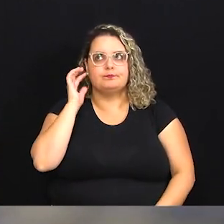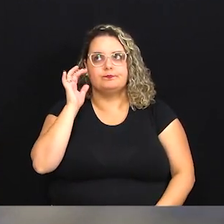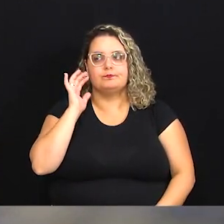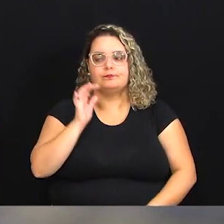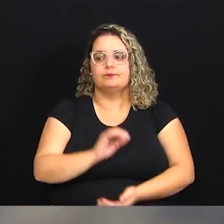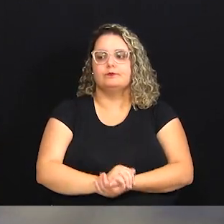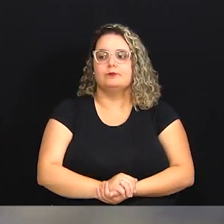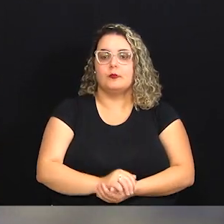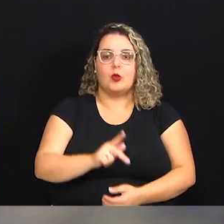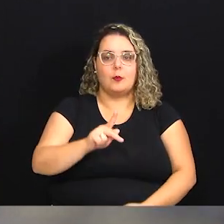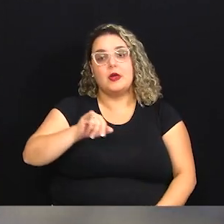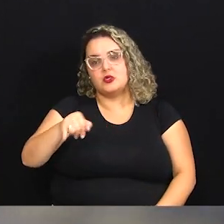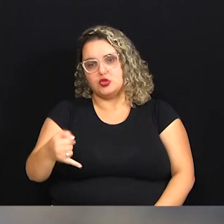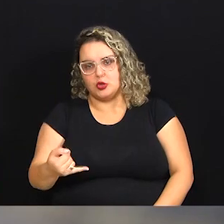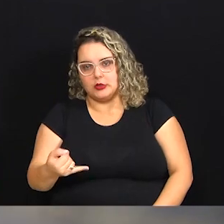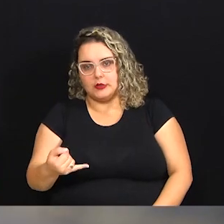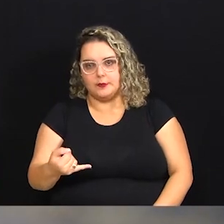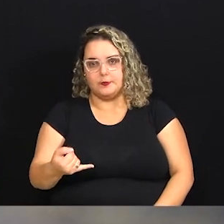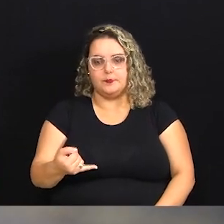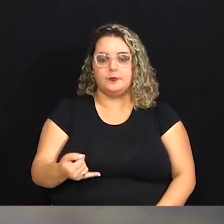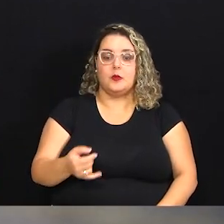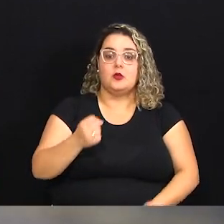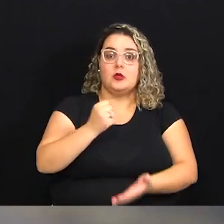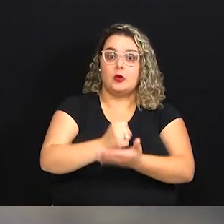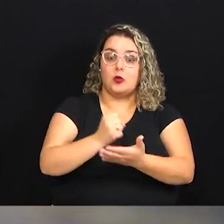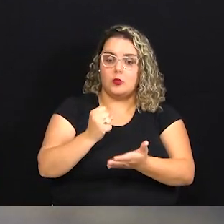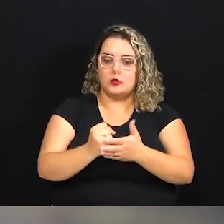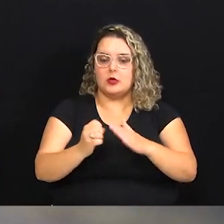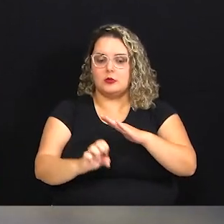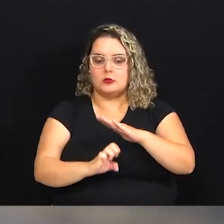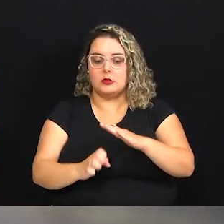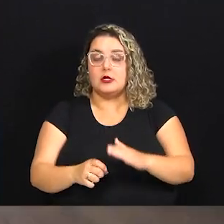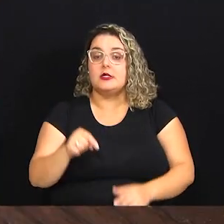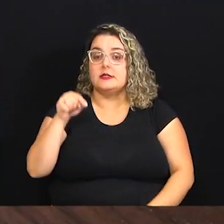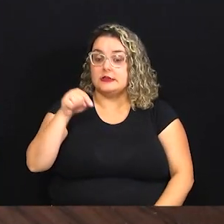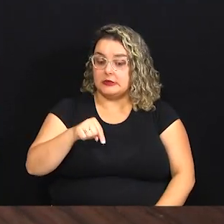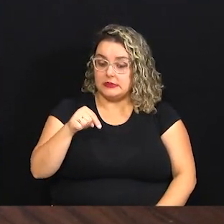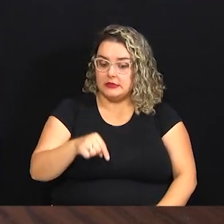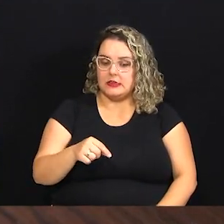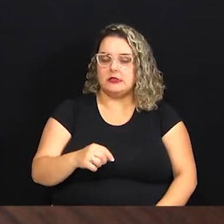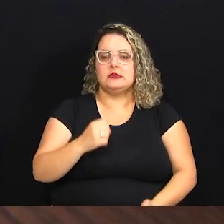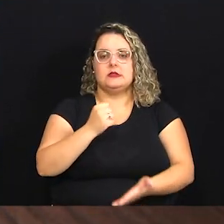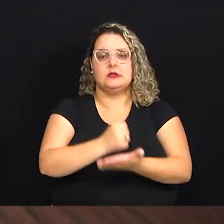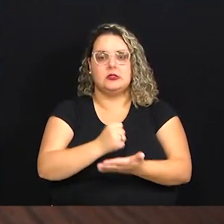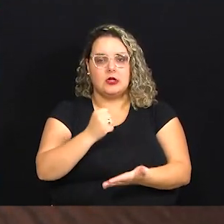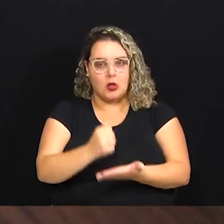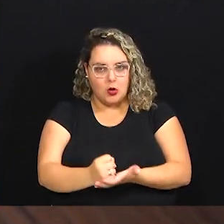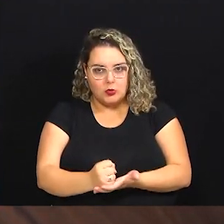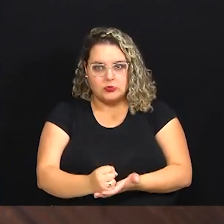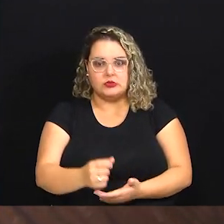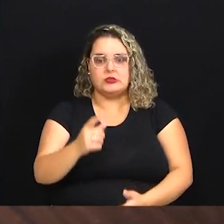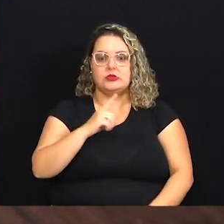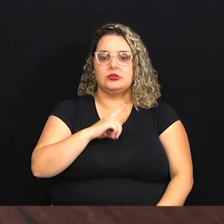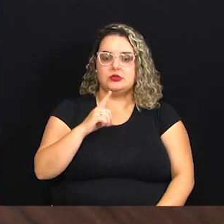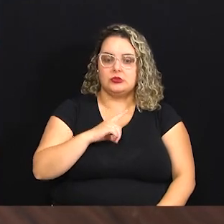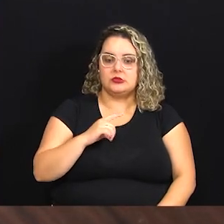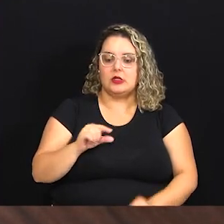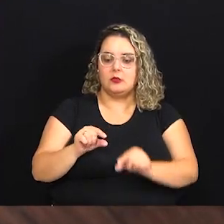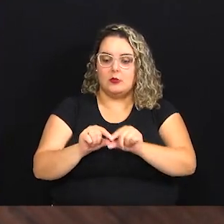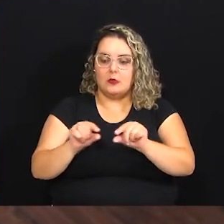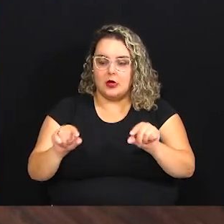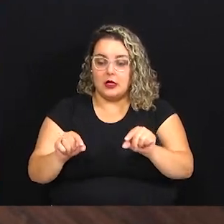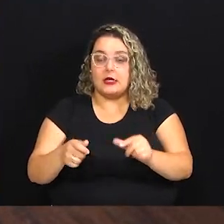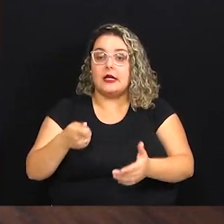imagine que você tem um PJ, né? Então eu tenho um contrato com uma empresa. Se nesse contrato existir